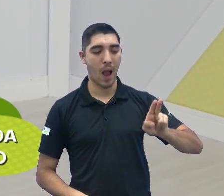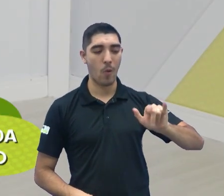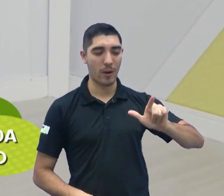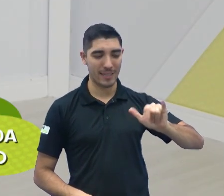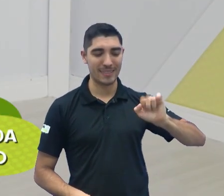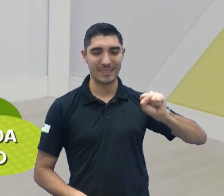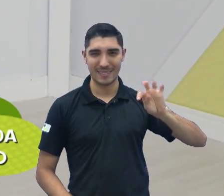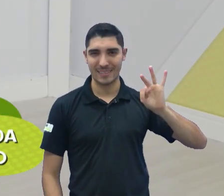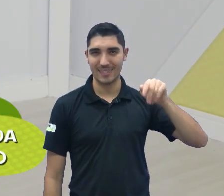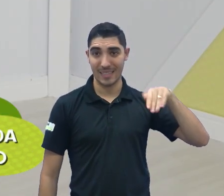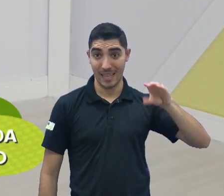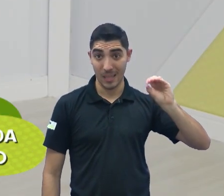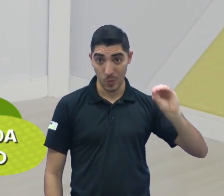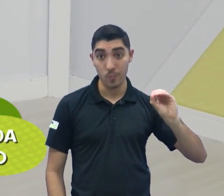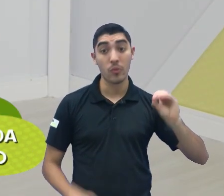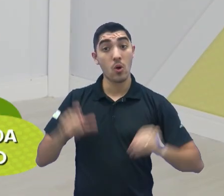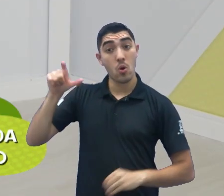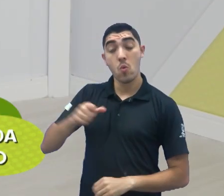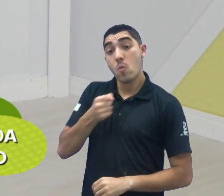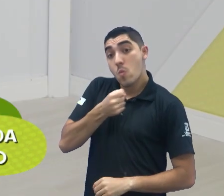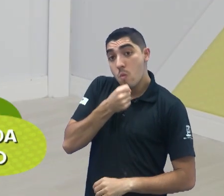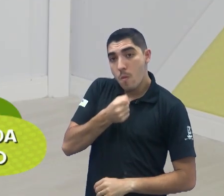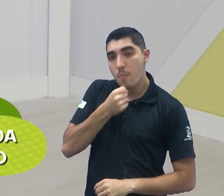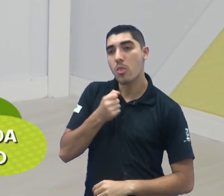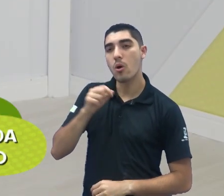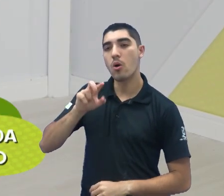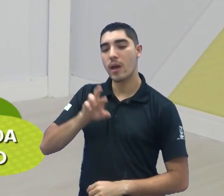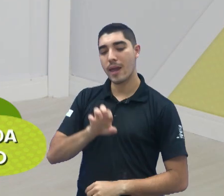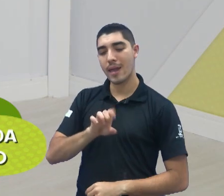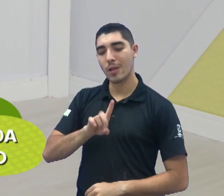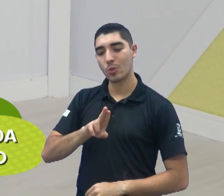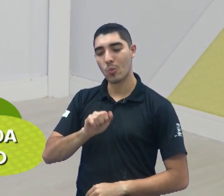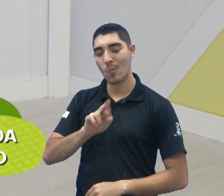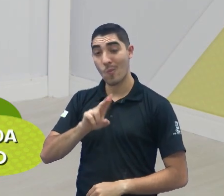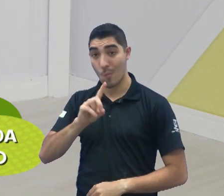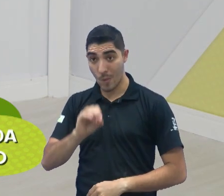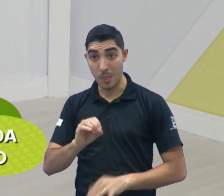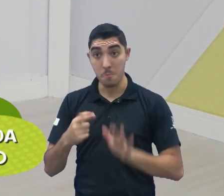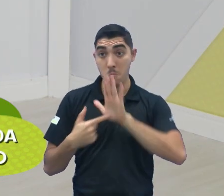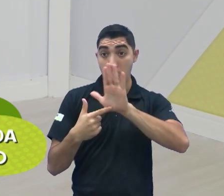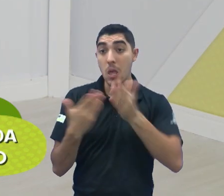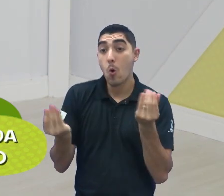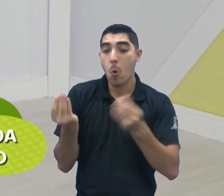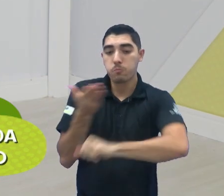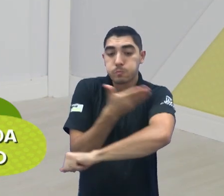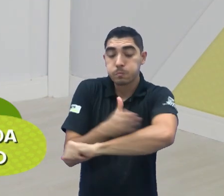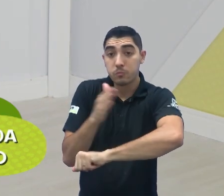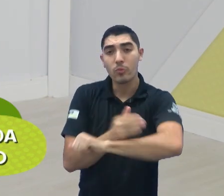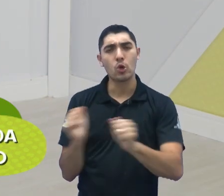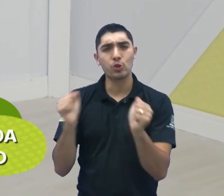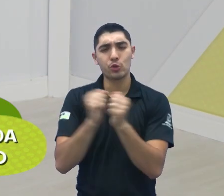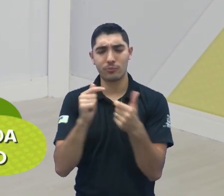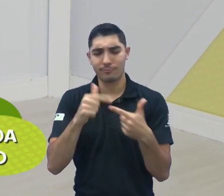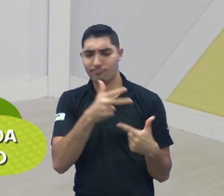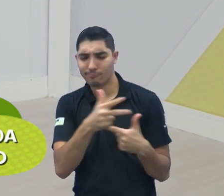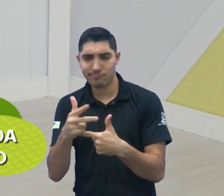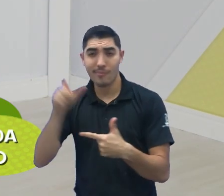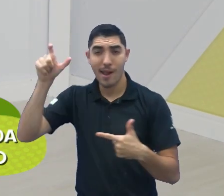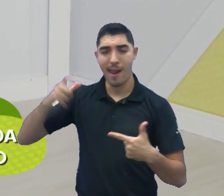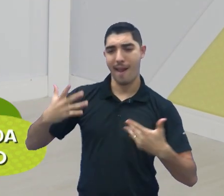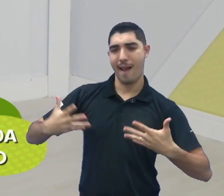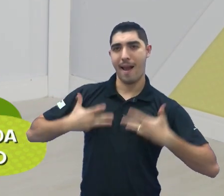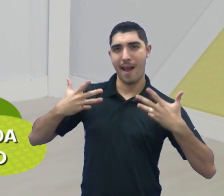nosso Aladim, foi conferir o treino da equipe e traz as novidades para você. As imagens são com ousadia, alegria e,